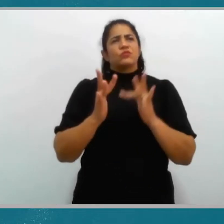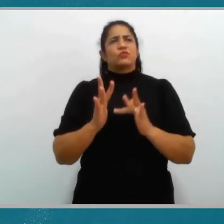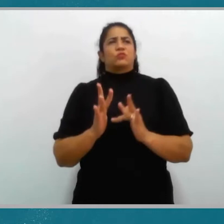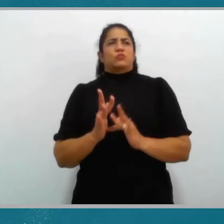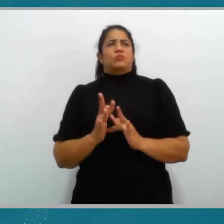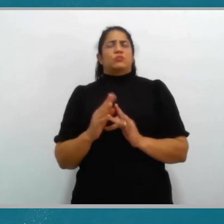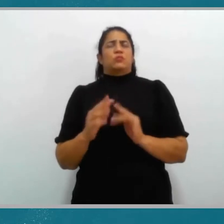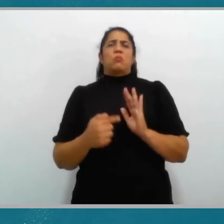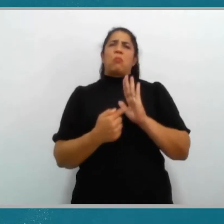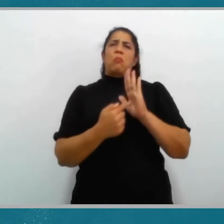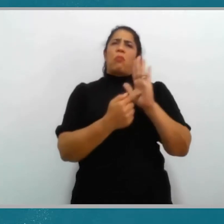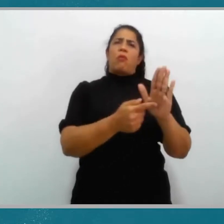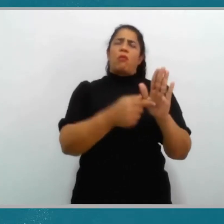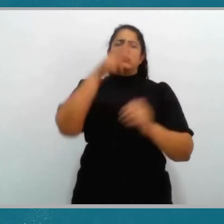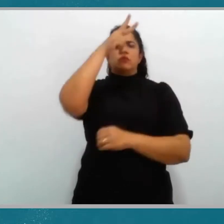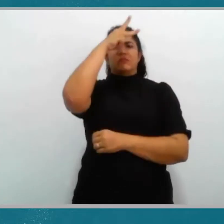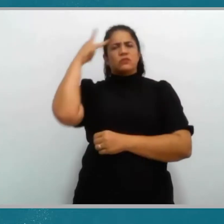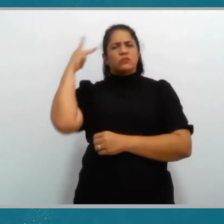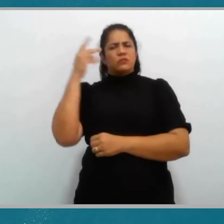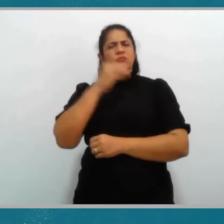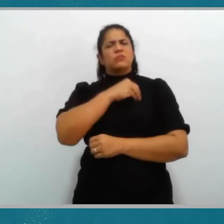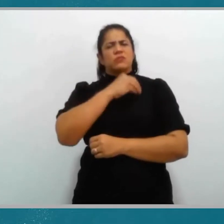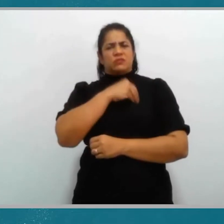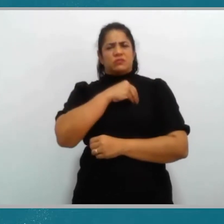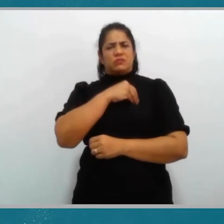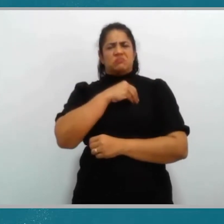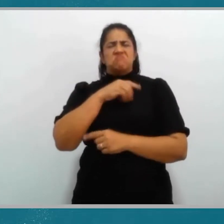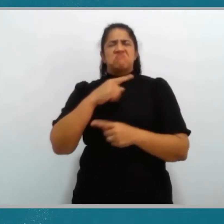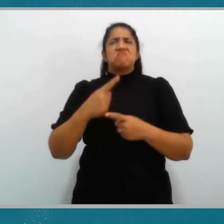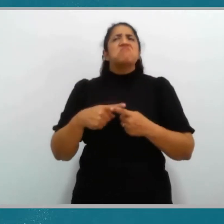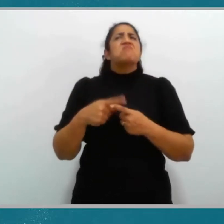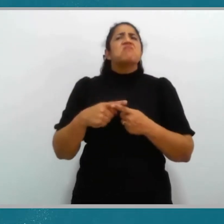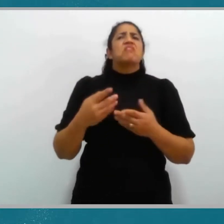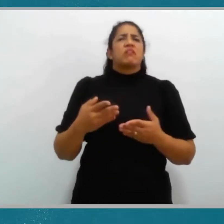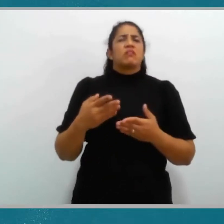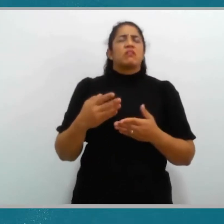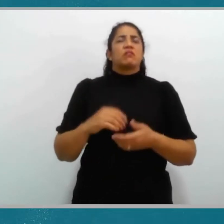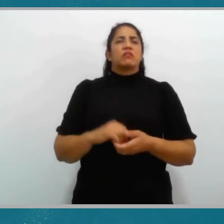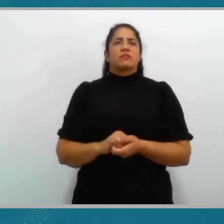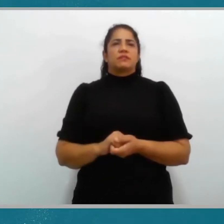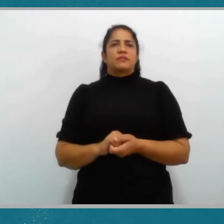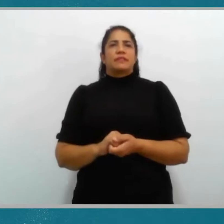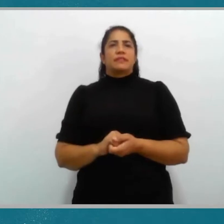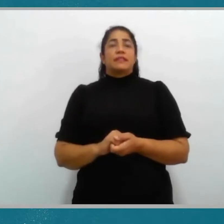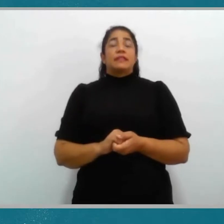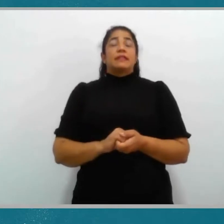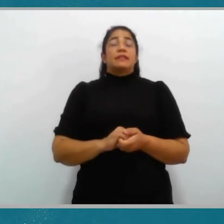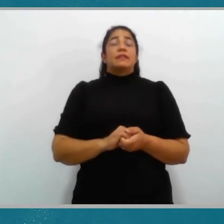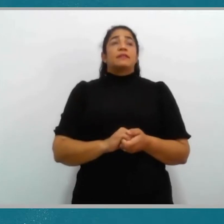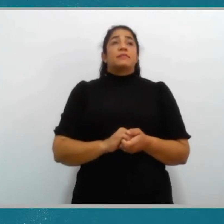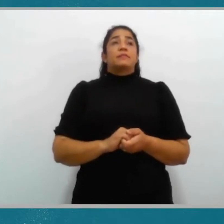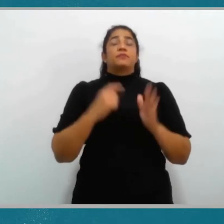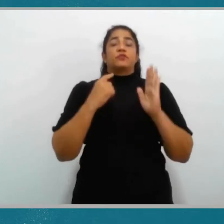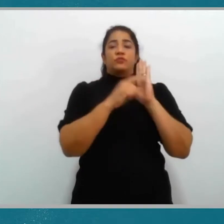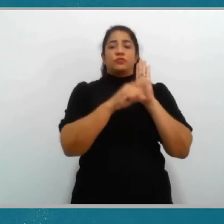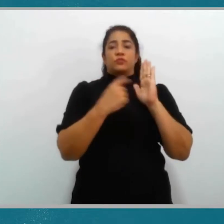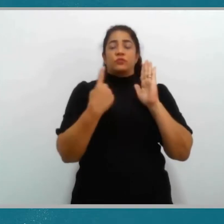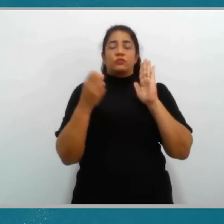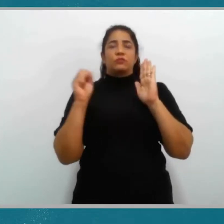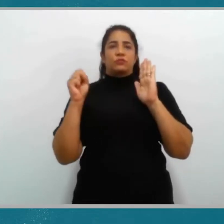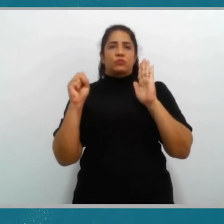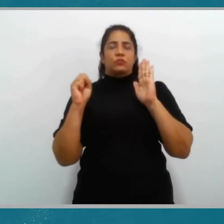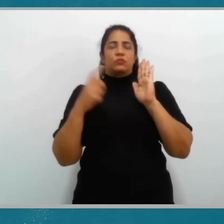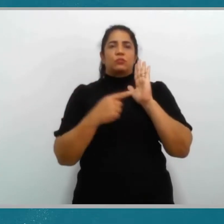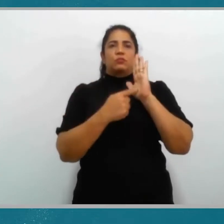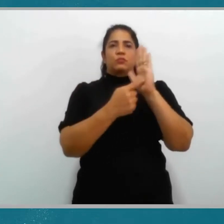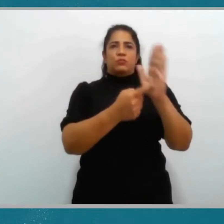pecadores. Eu vou ler versículo 18 primeiro. Ora, o nascimento de Jesus Cristo foi assim: